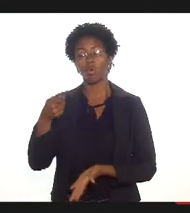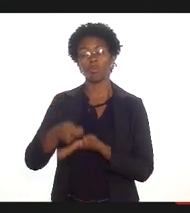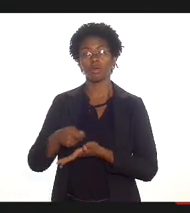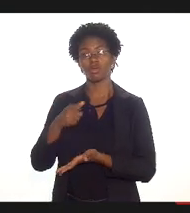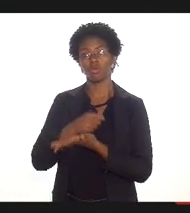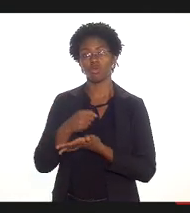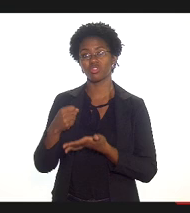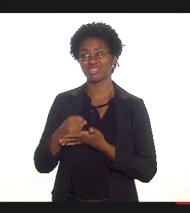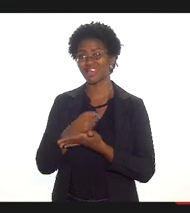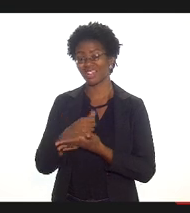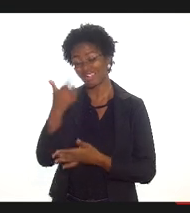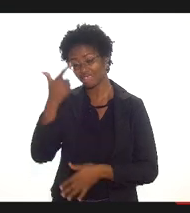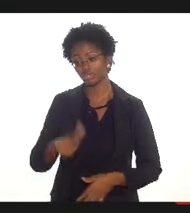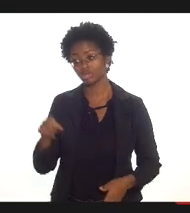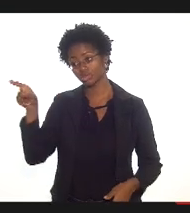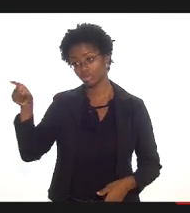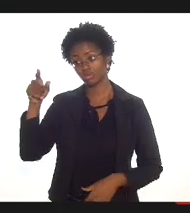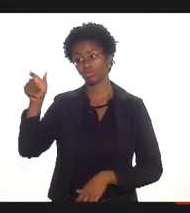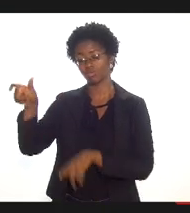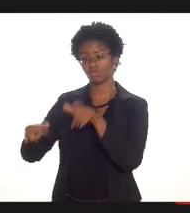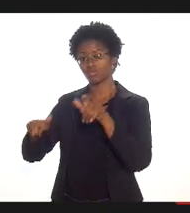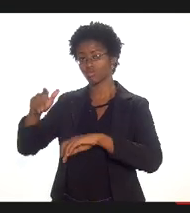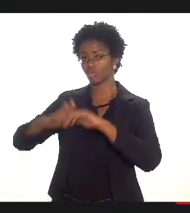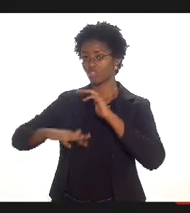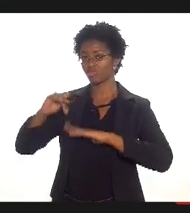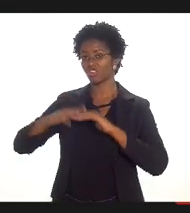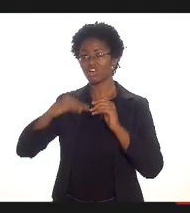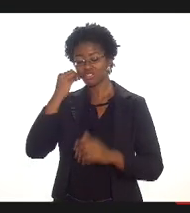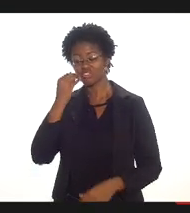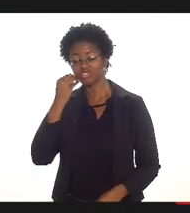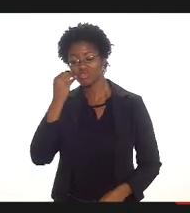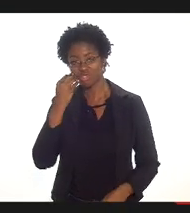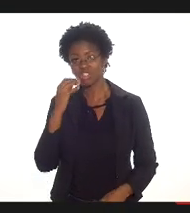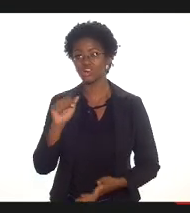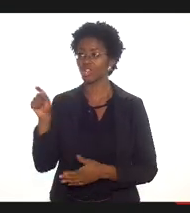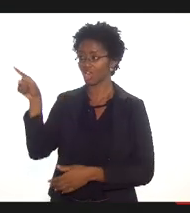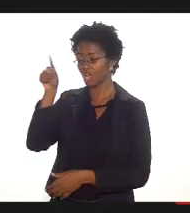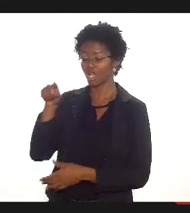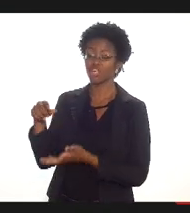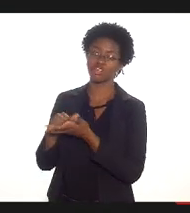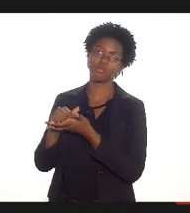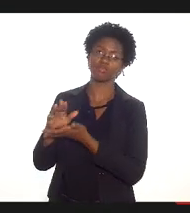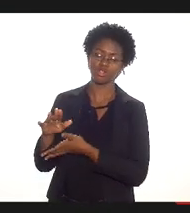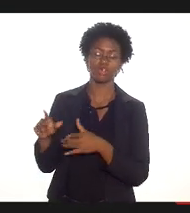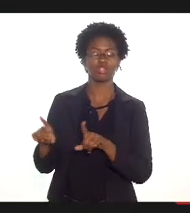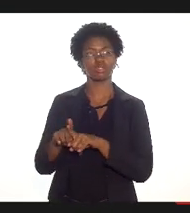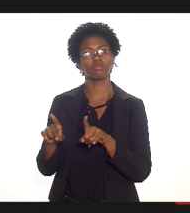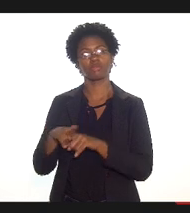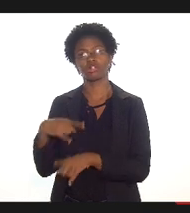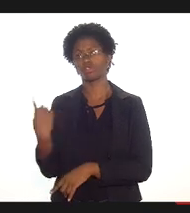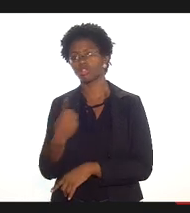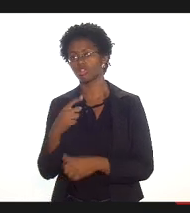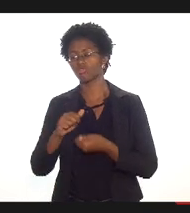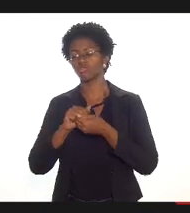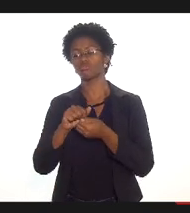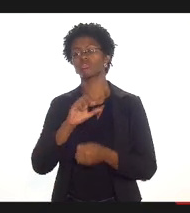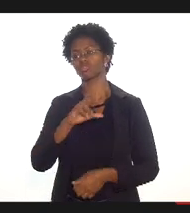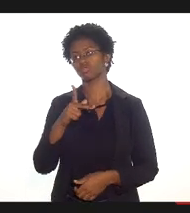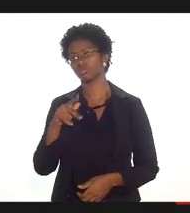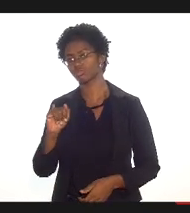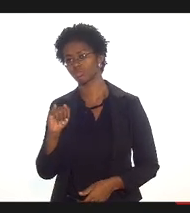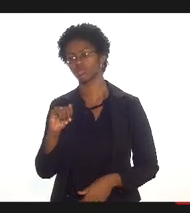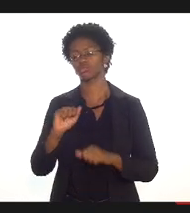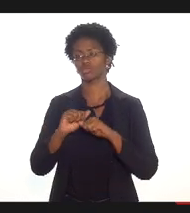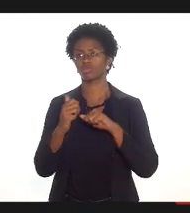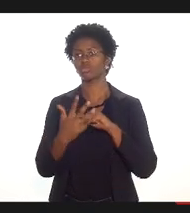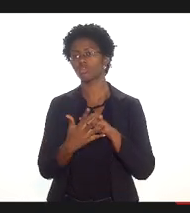profissionais experientes que ele demitiu e que nós pudéssemos pautar junto à CPI do Covid o que ocorreu